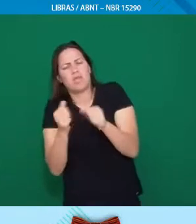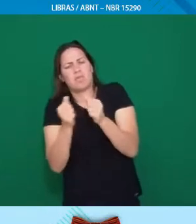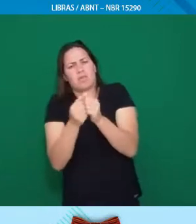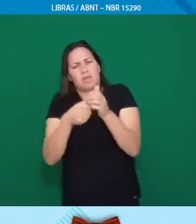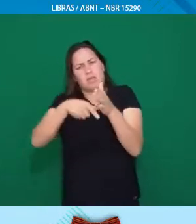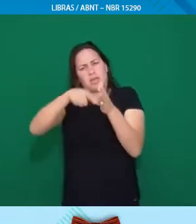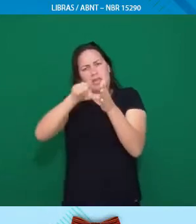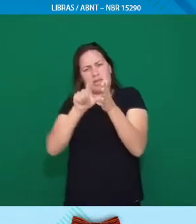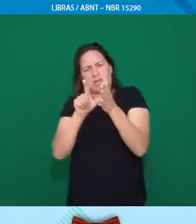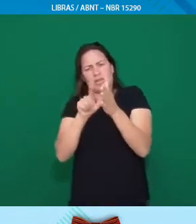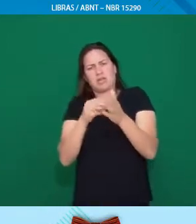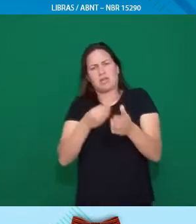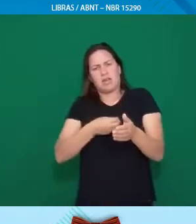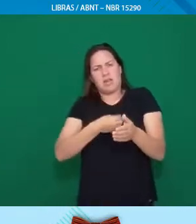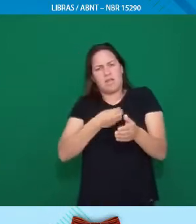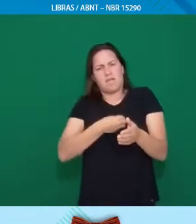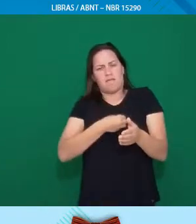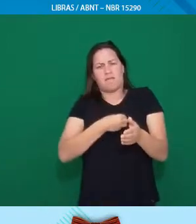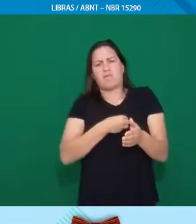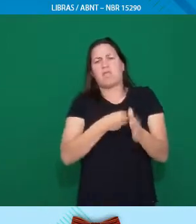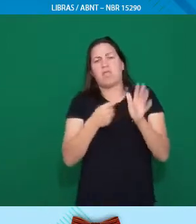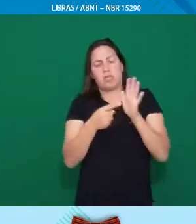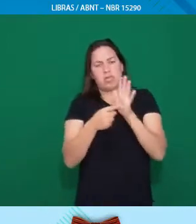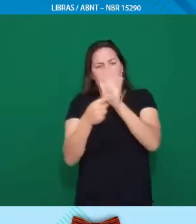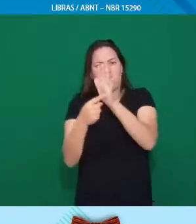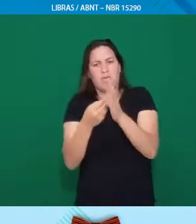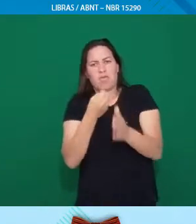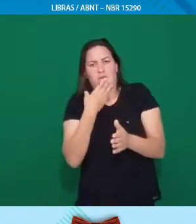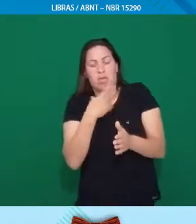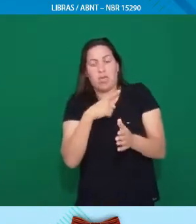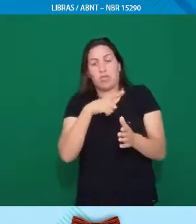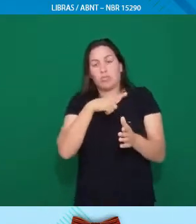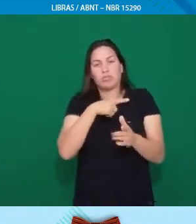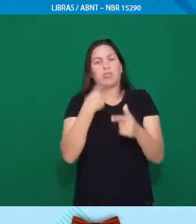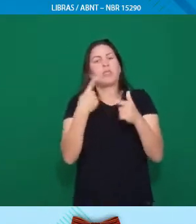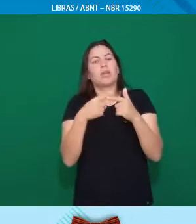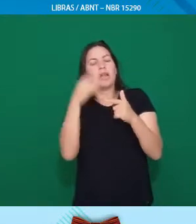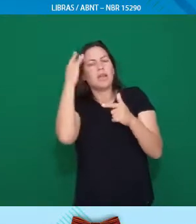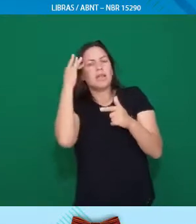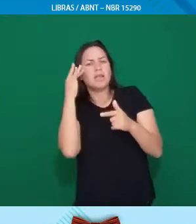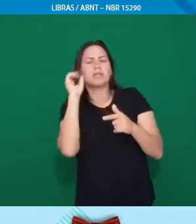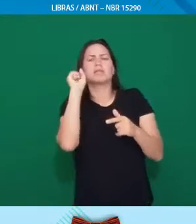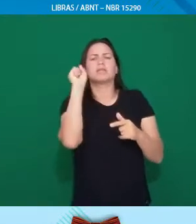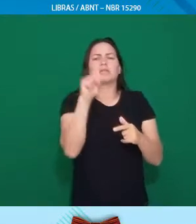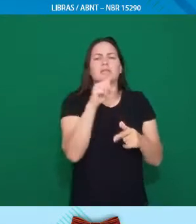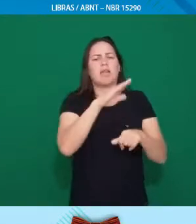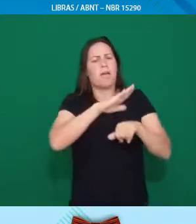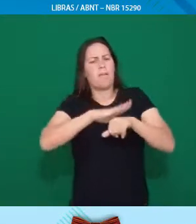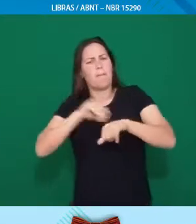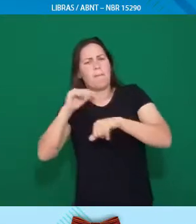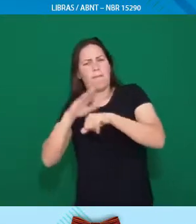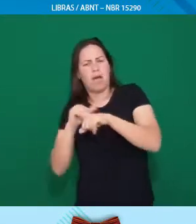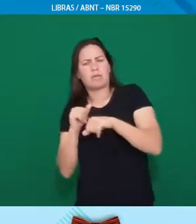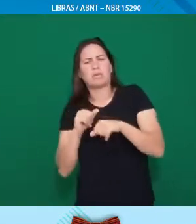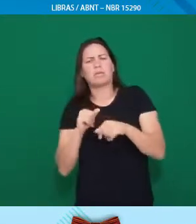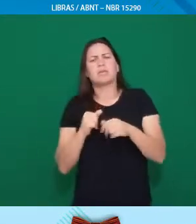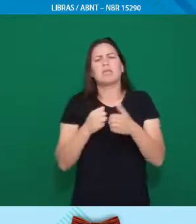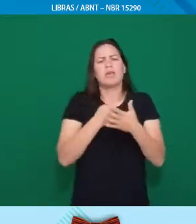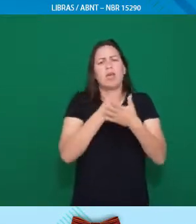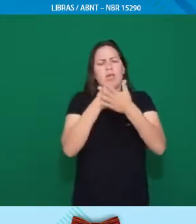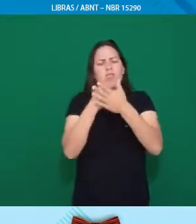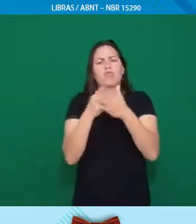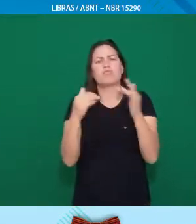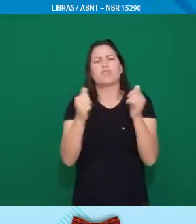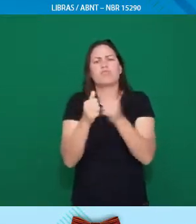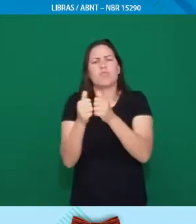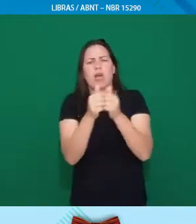aqui a violência ela tem um grande benefício e eu chamo de benefício porque assim um algo a mais que